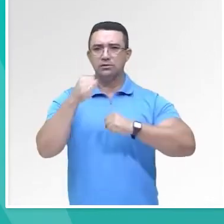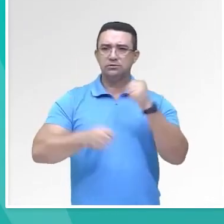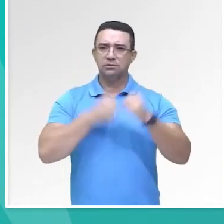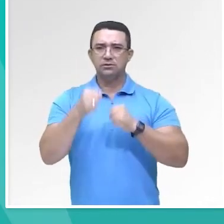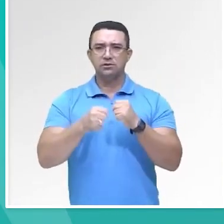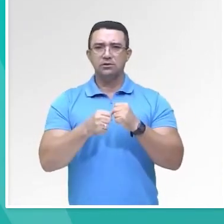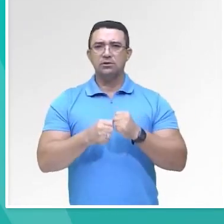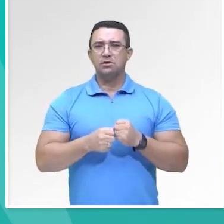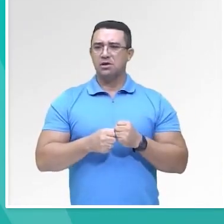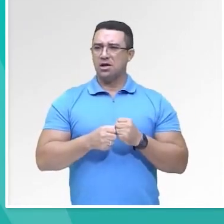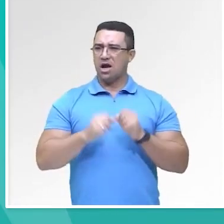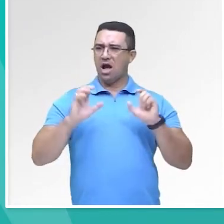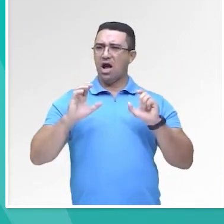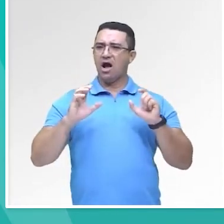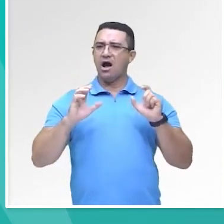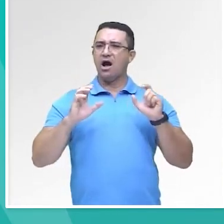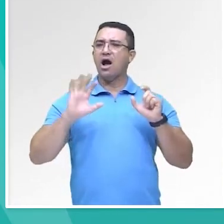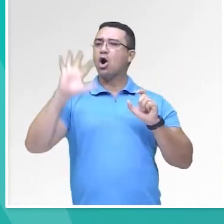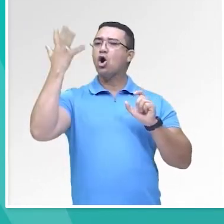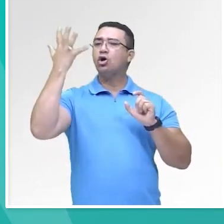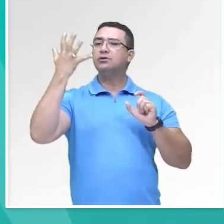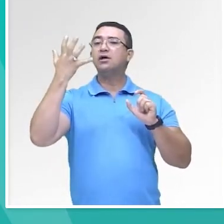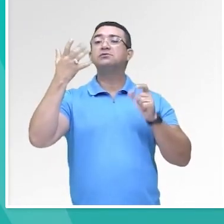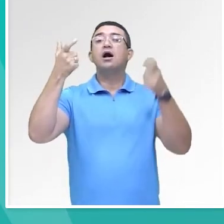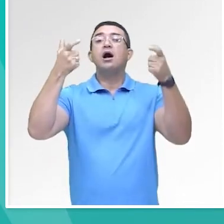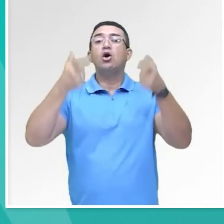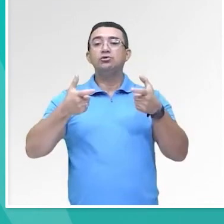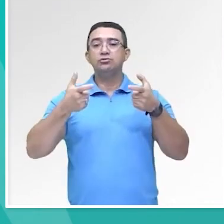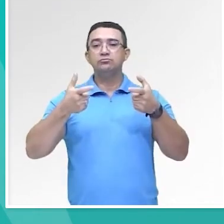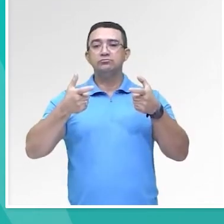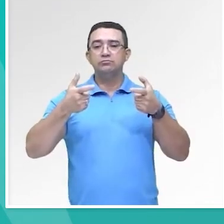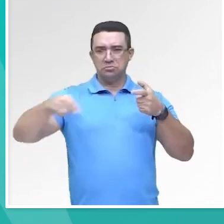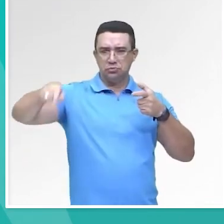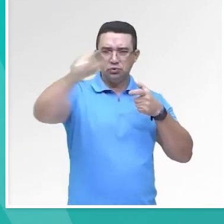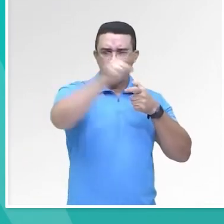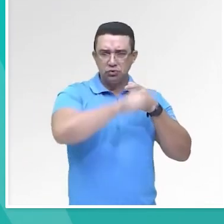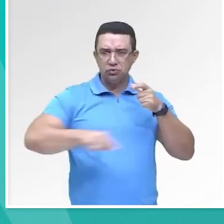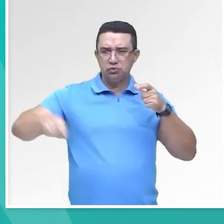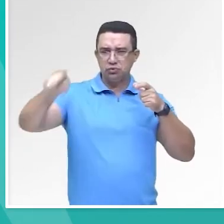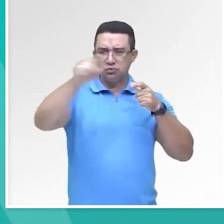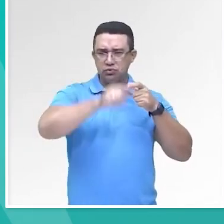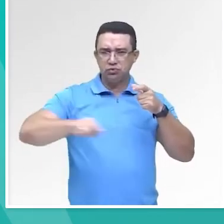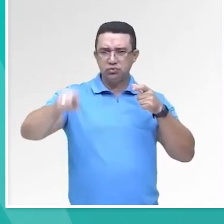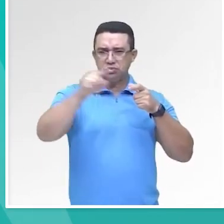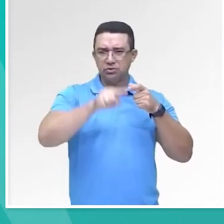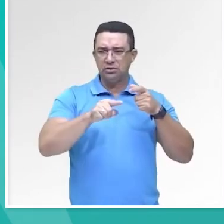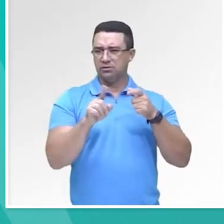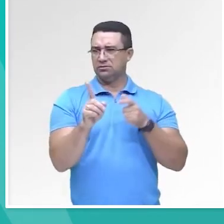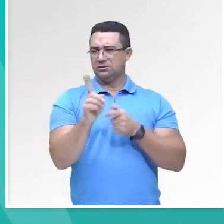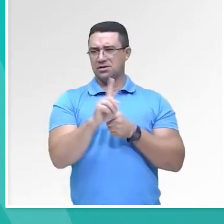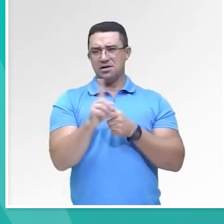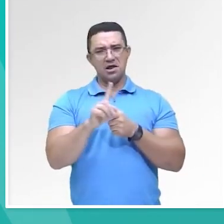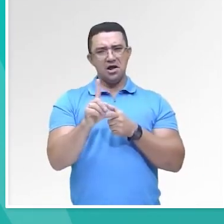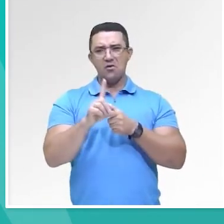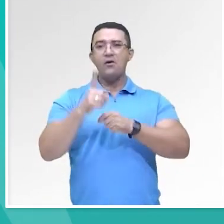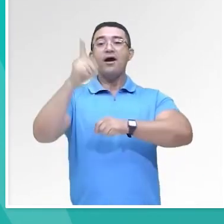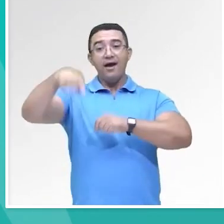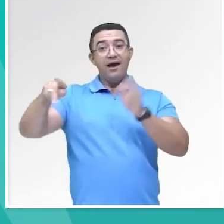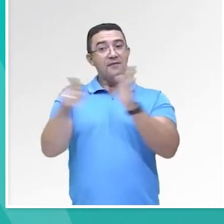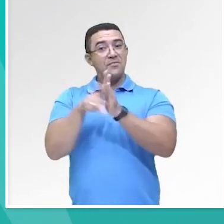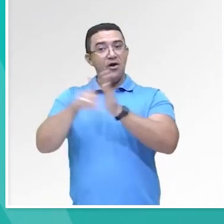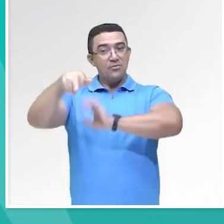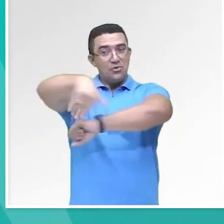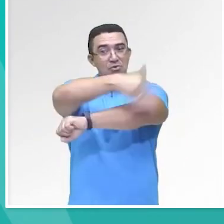no estádio, ela vai para fora do estádio também. Então, corrida rasa, corrida de